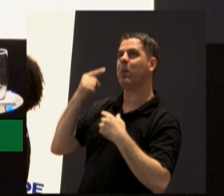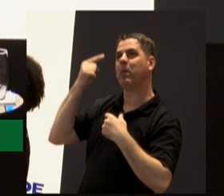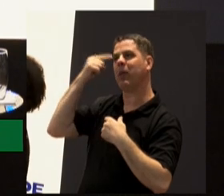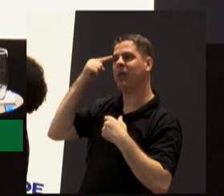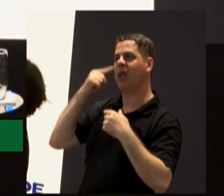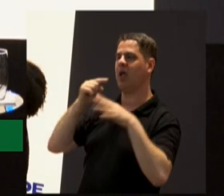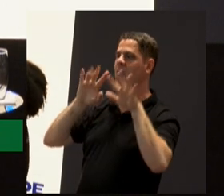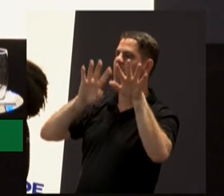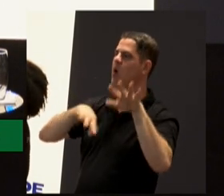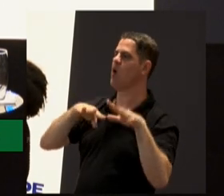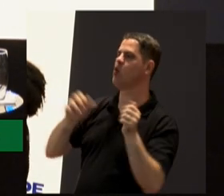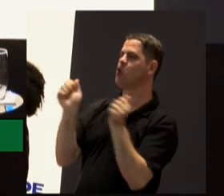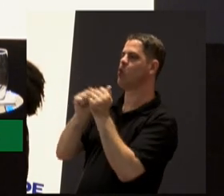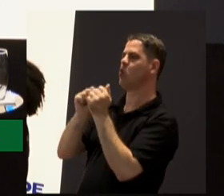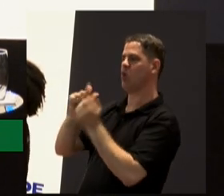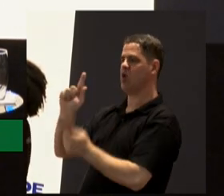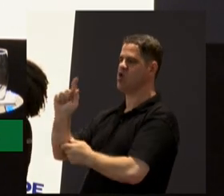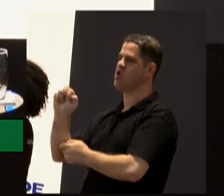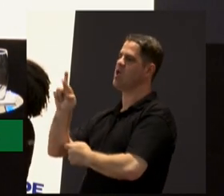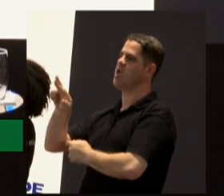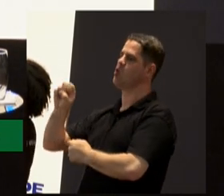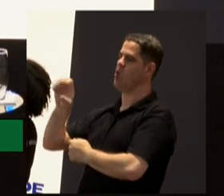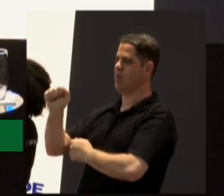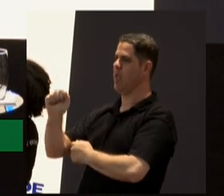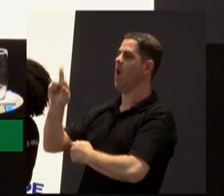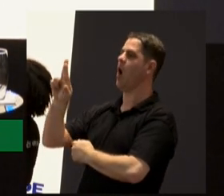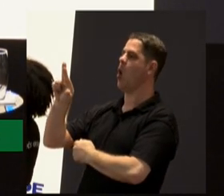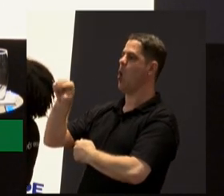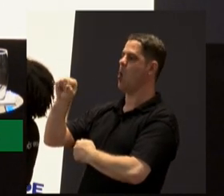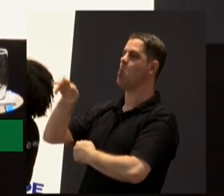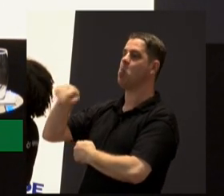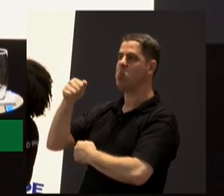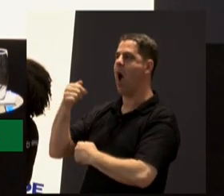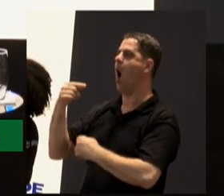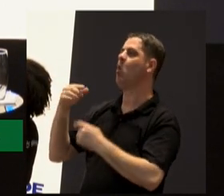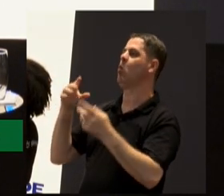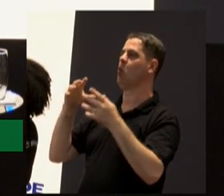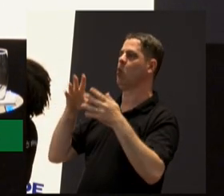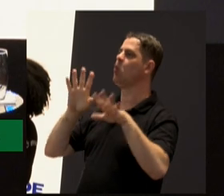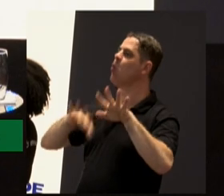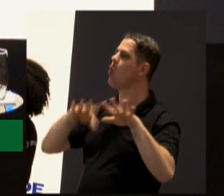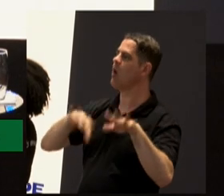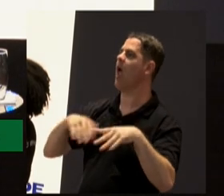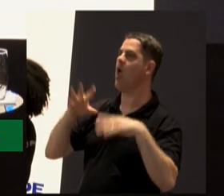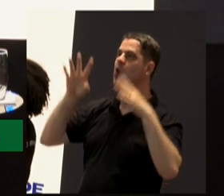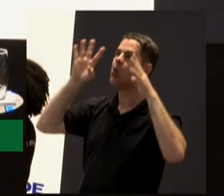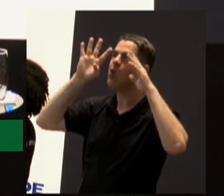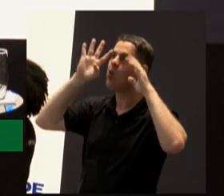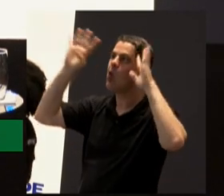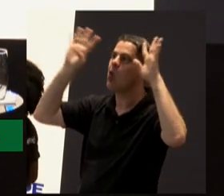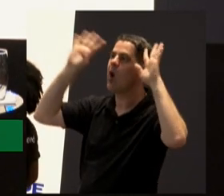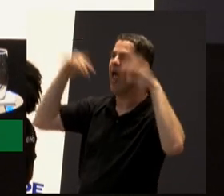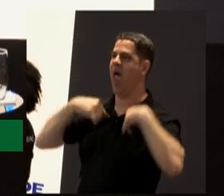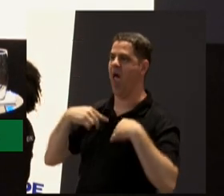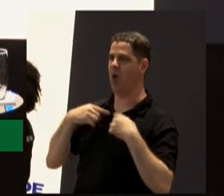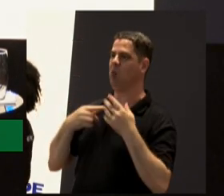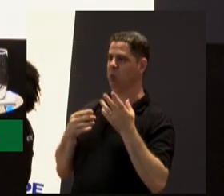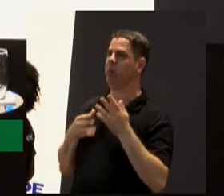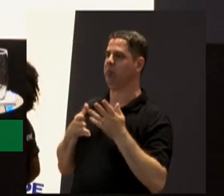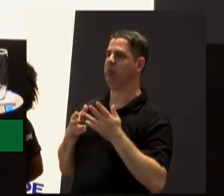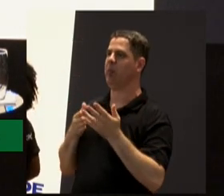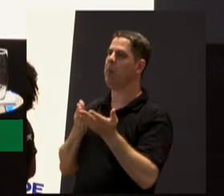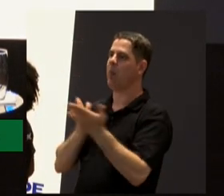militância da professora Jerusa Romão, ao ponto de sonharmos um dia eu me tornar vereador da